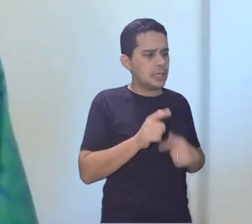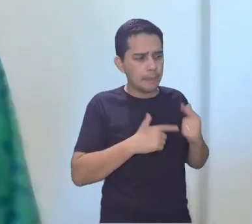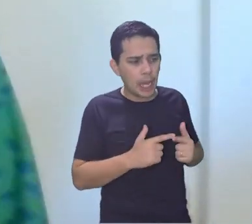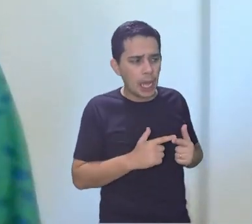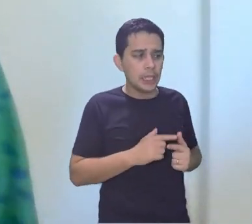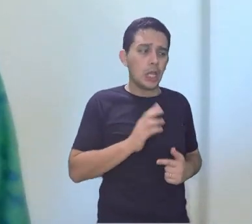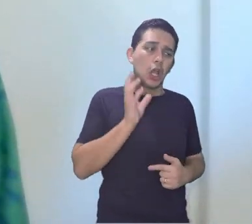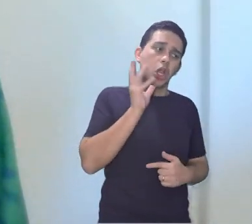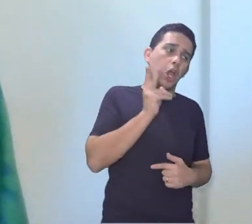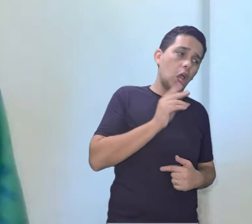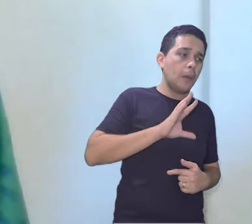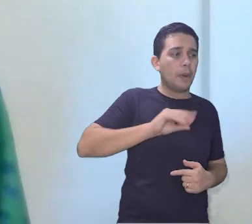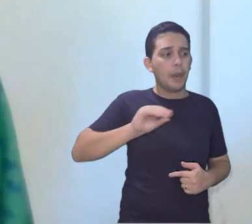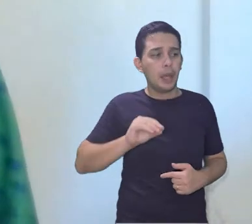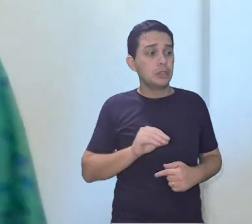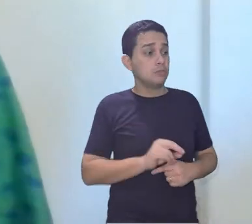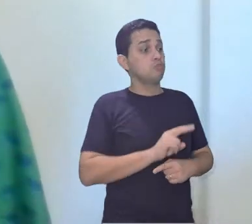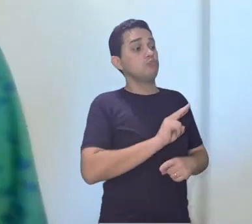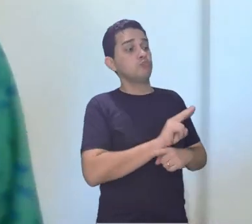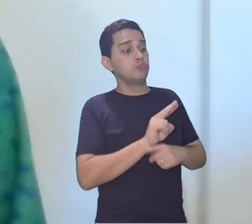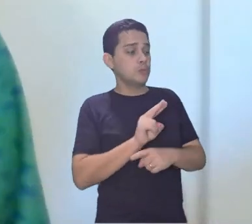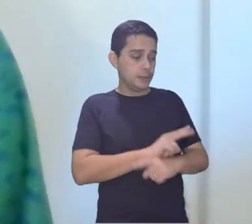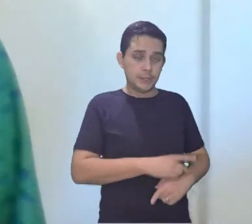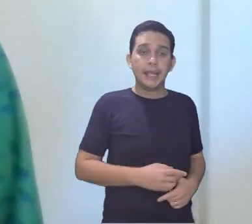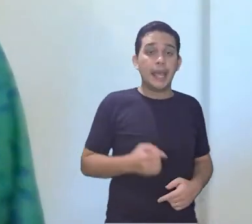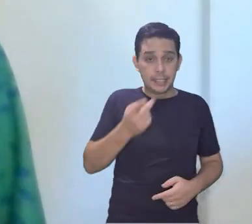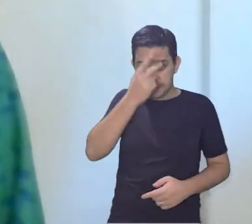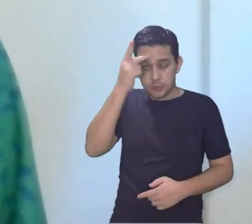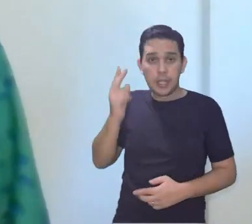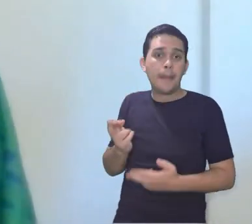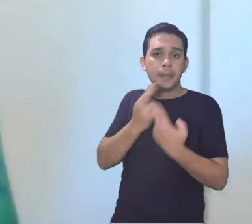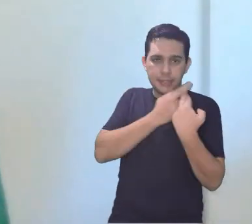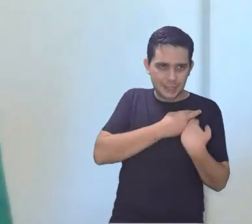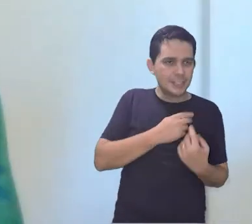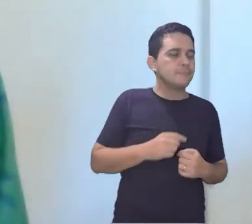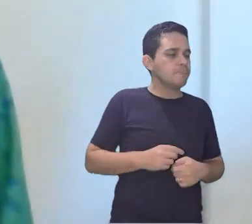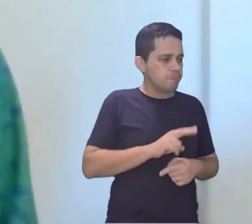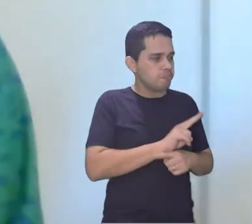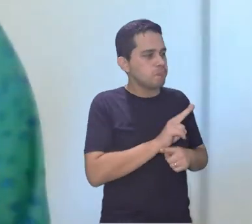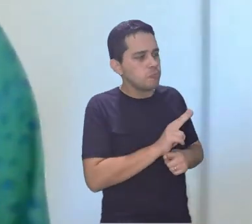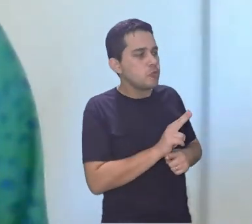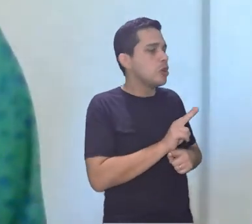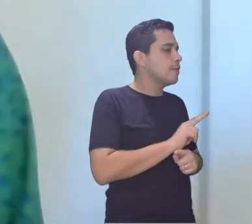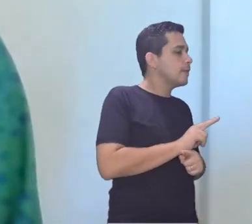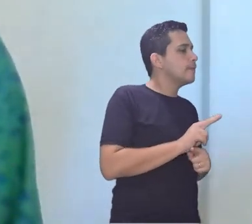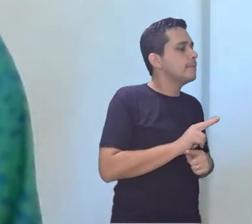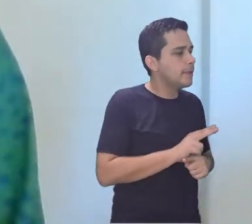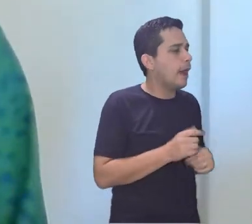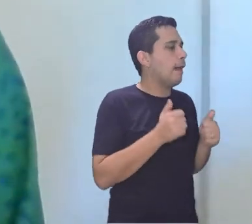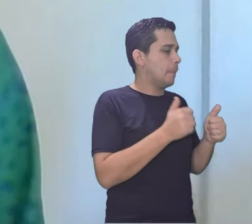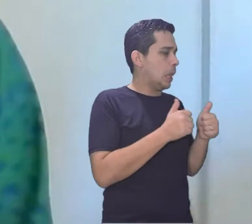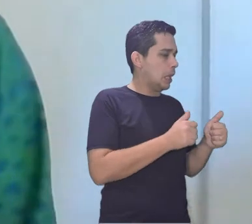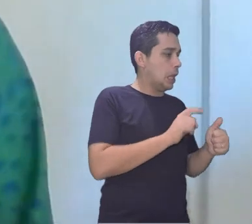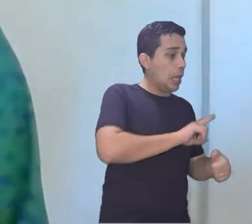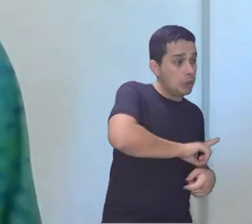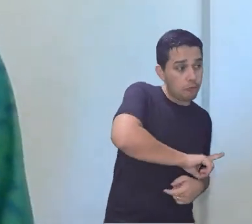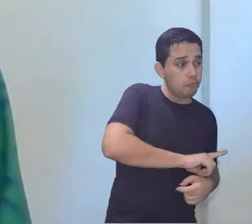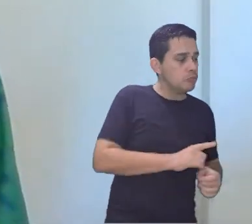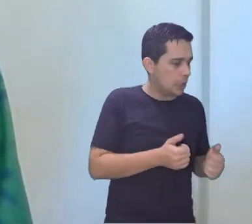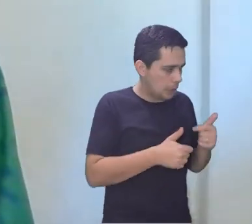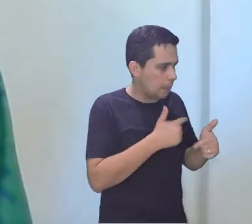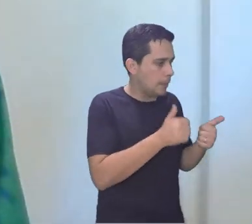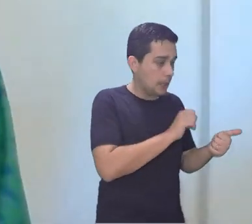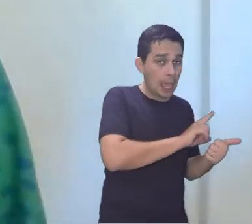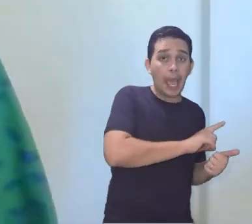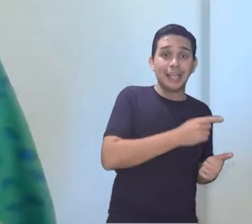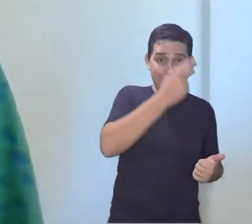possibilidade, esse representante das vítimas, vai ter a possibilidade de fazer uma devolutiva para as vítimas, para os beneficiários do aluguel